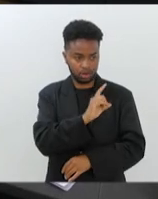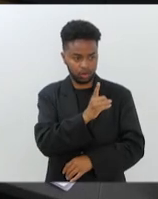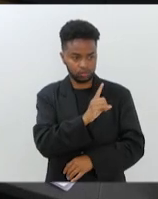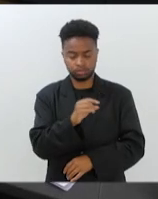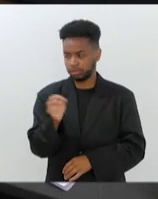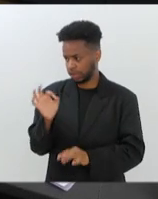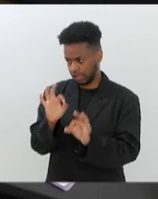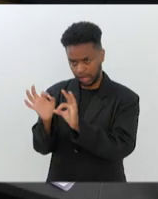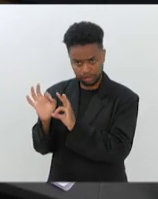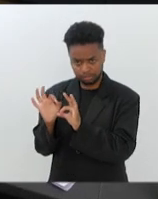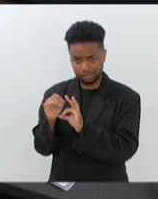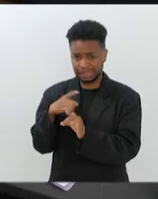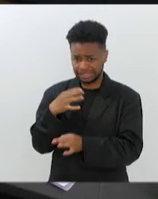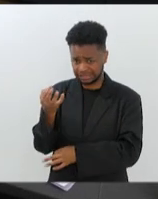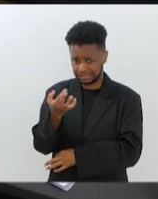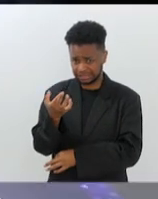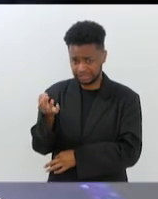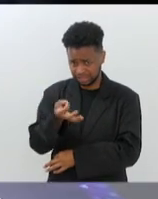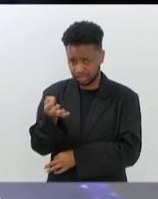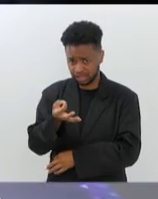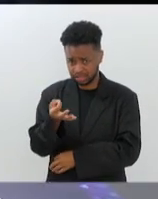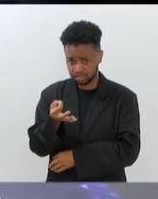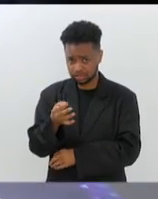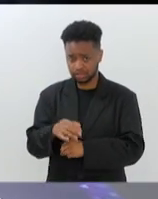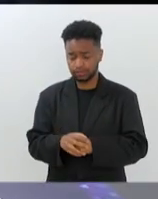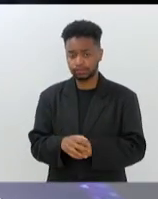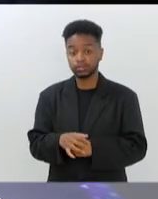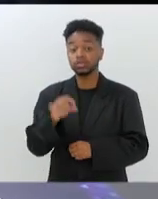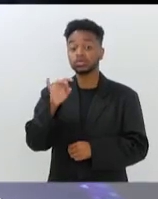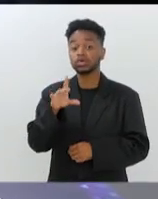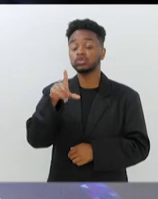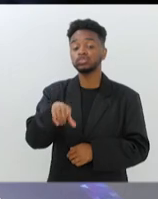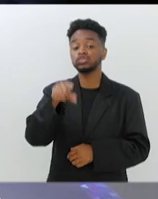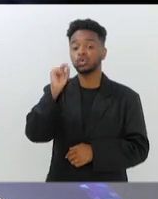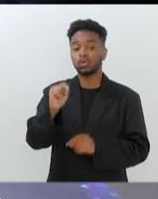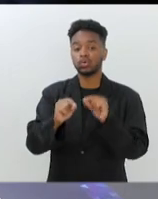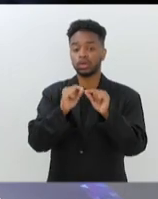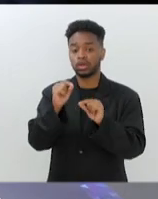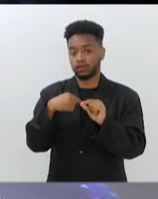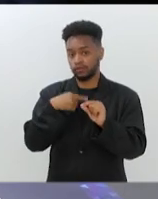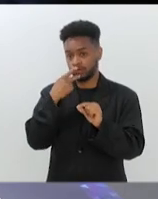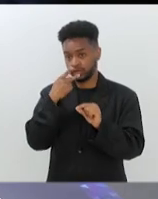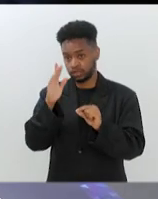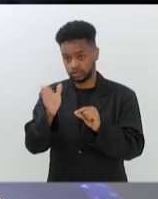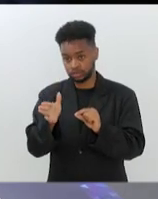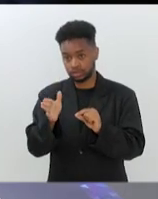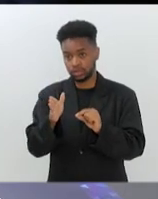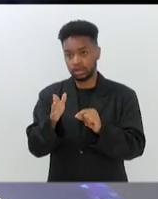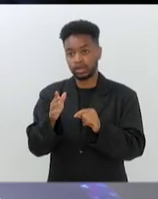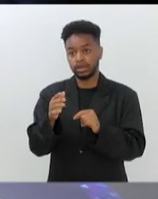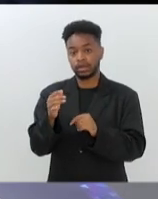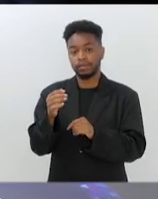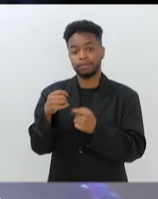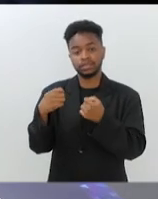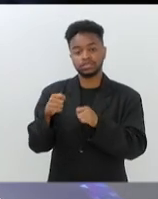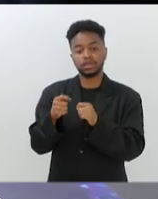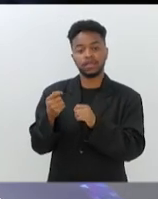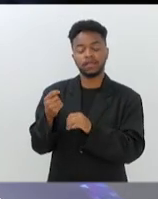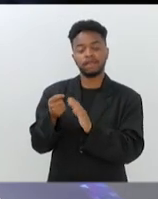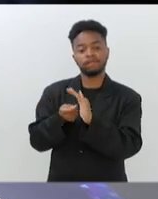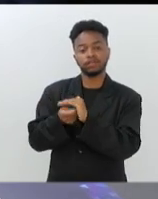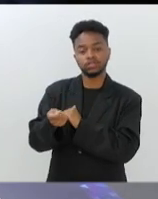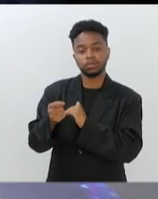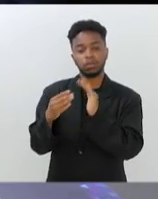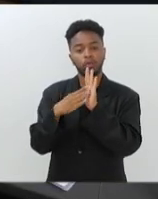secretário eu tenho absoluta certeza do que tá dizendo o que eles determinam sempre é como falei acho que vale investir mais no modelo x